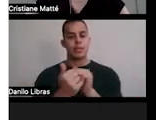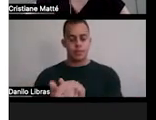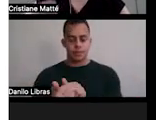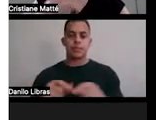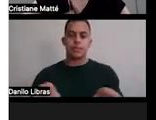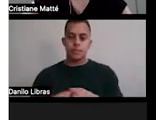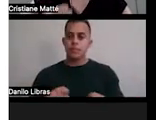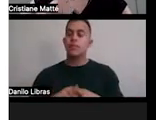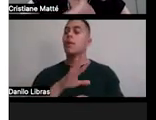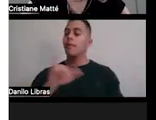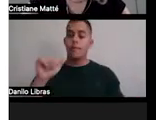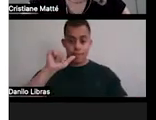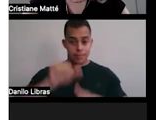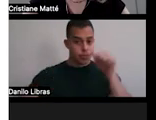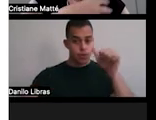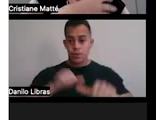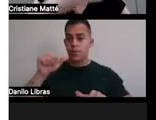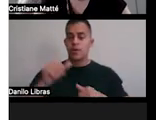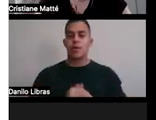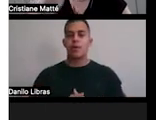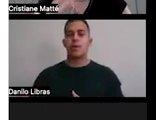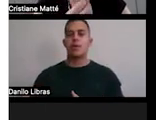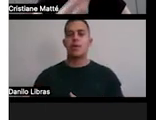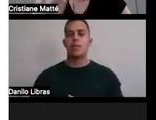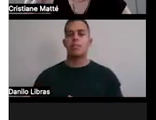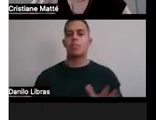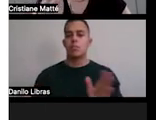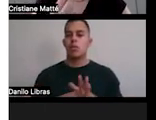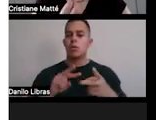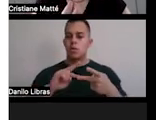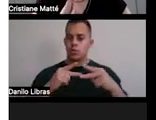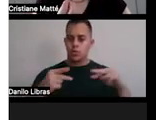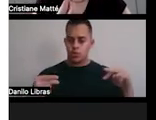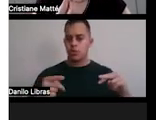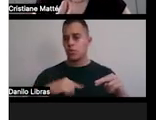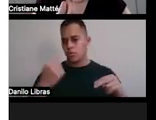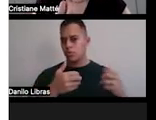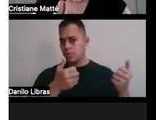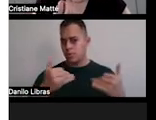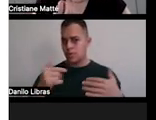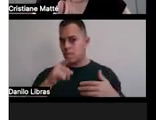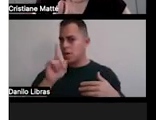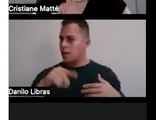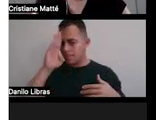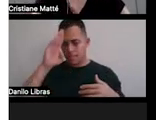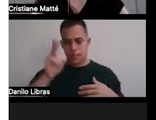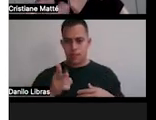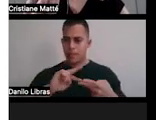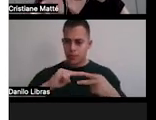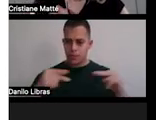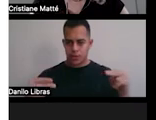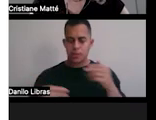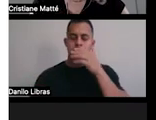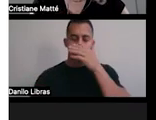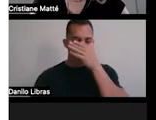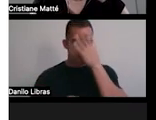vão modificar mais todo o genoma, e aí a gente está falando aqui de modificações epigenéticas, principalmente, e elas